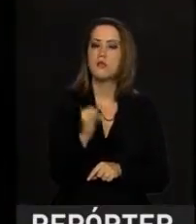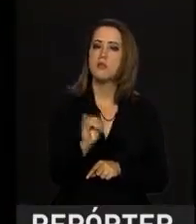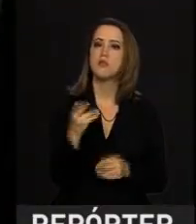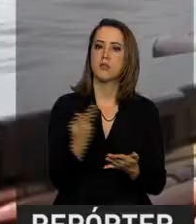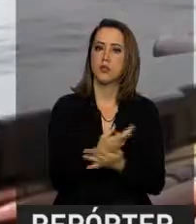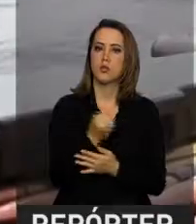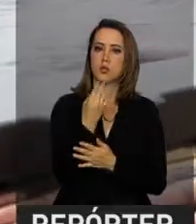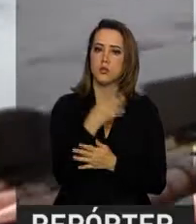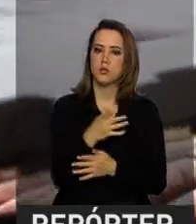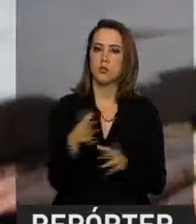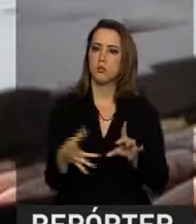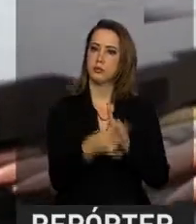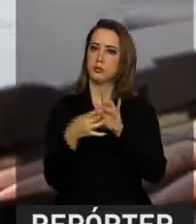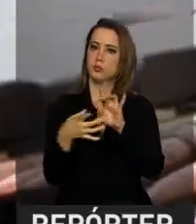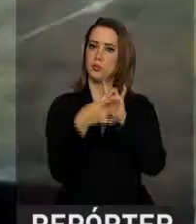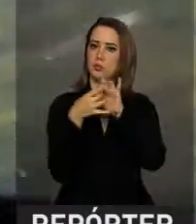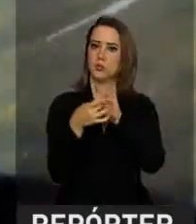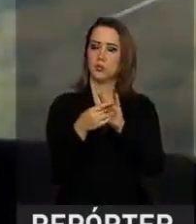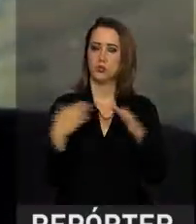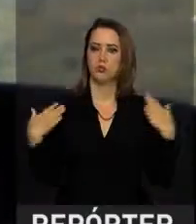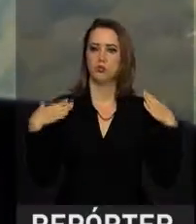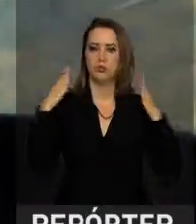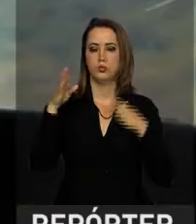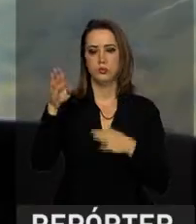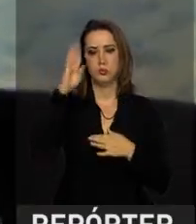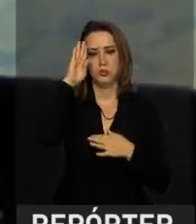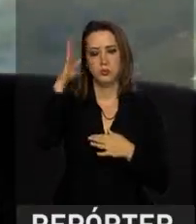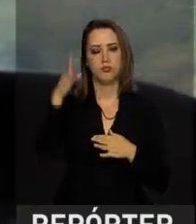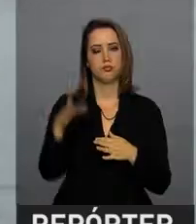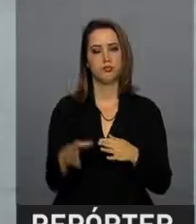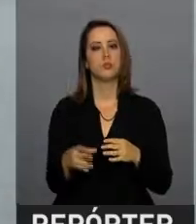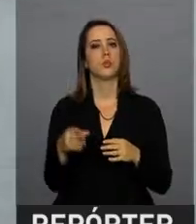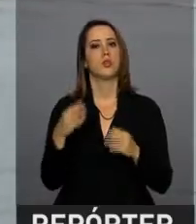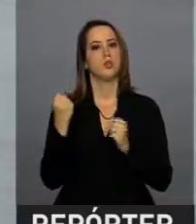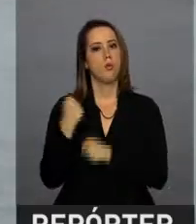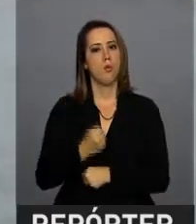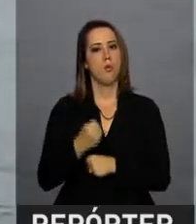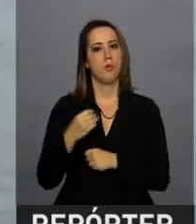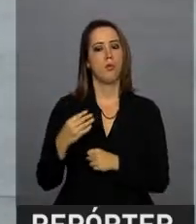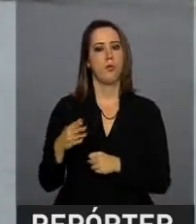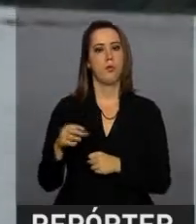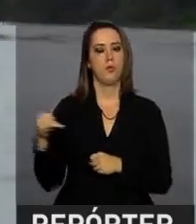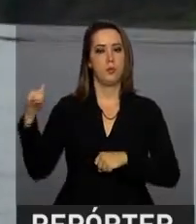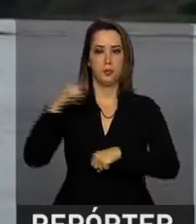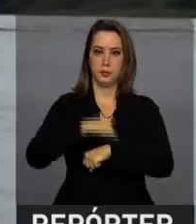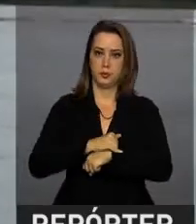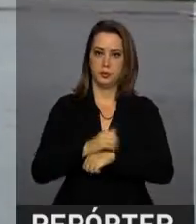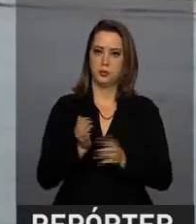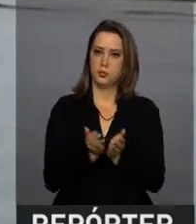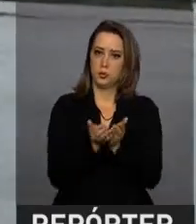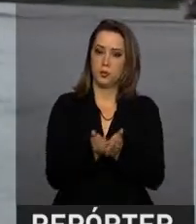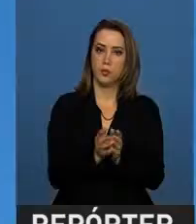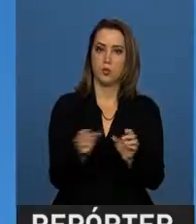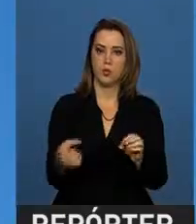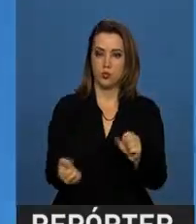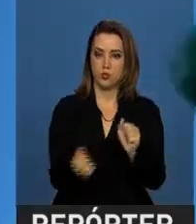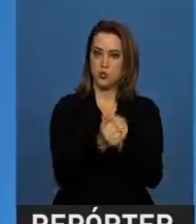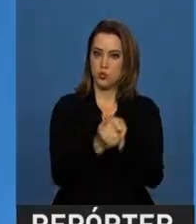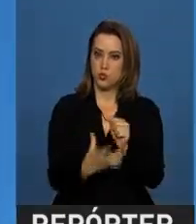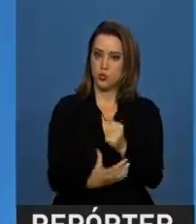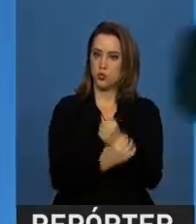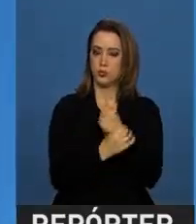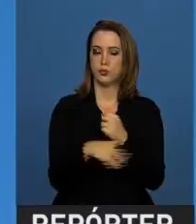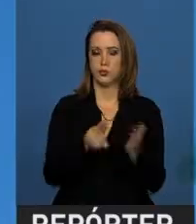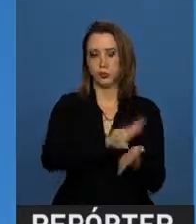entre as forças os órgãos de segurança pública e agências federais estaduais e municipais as últimas edições da água até